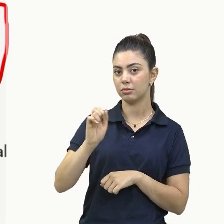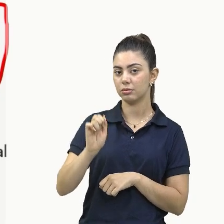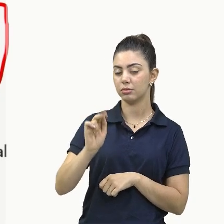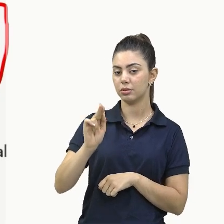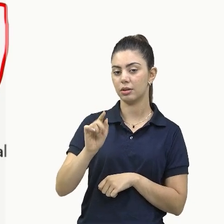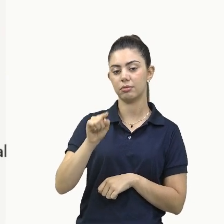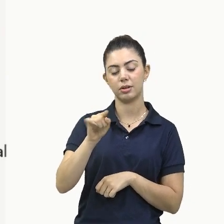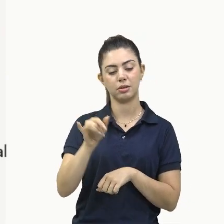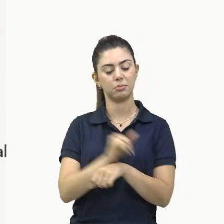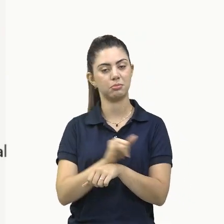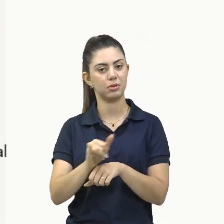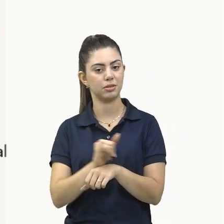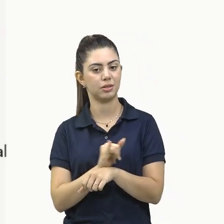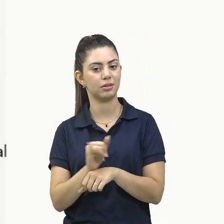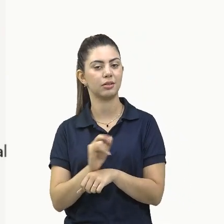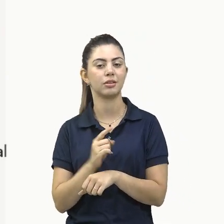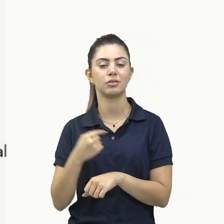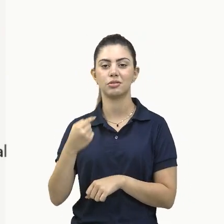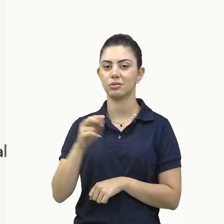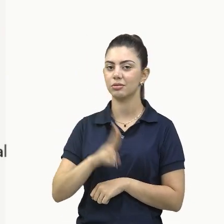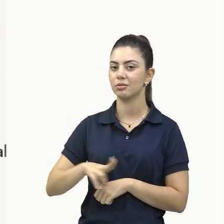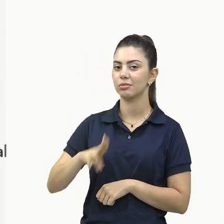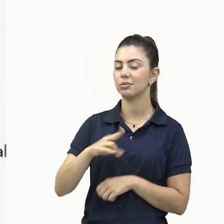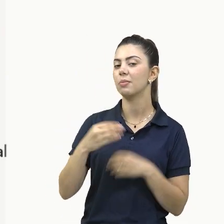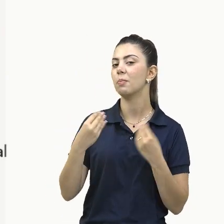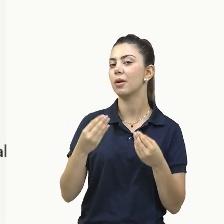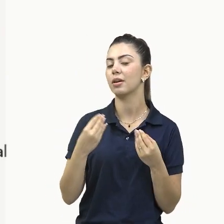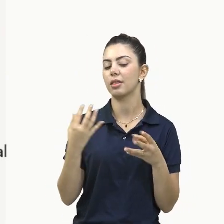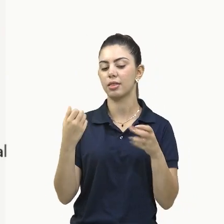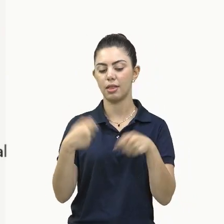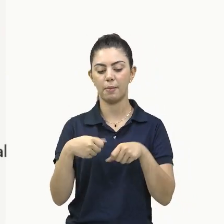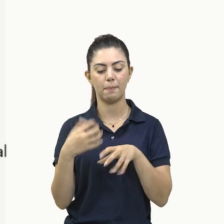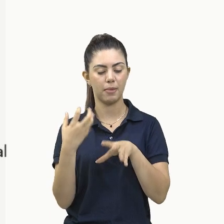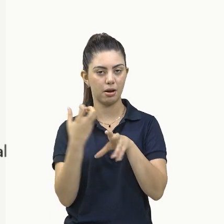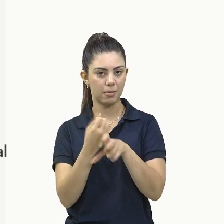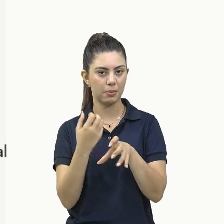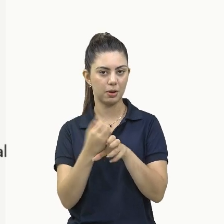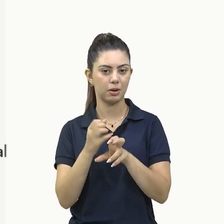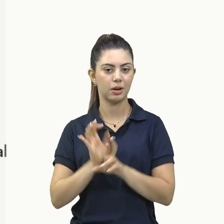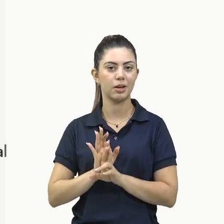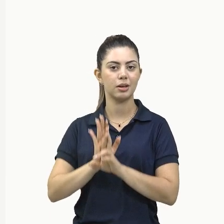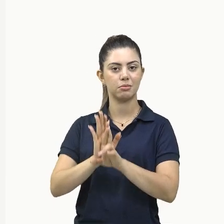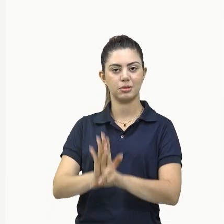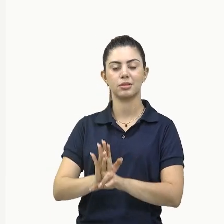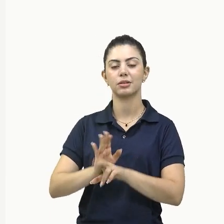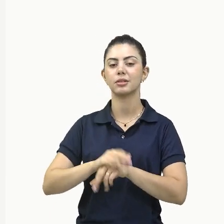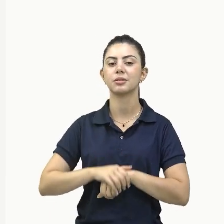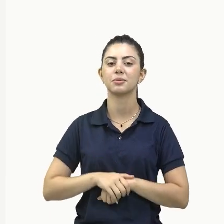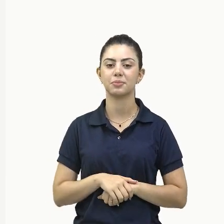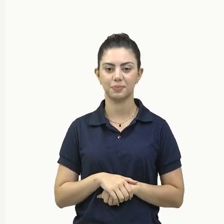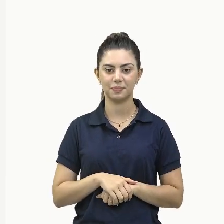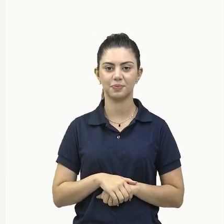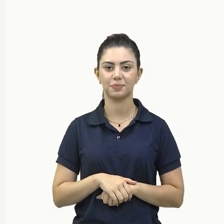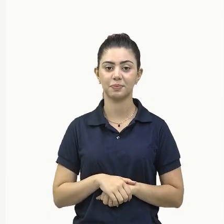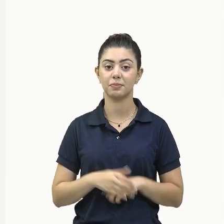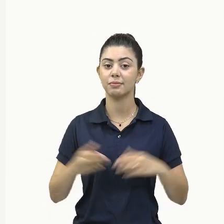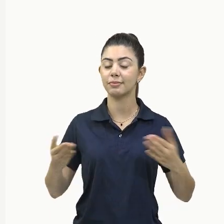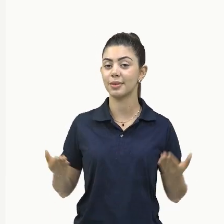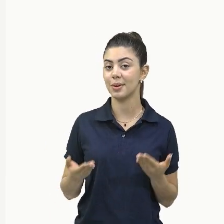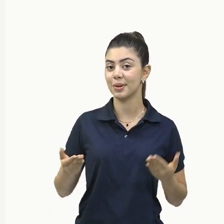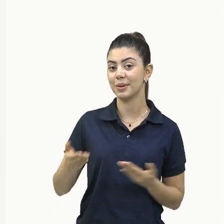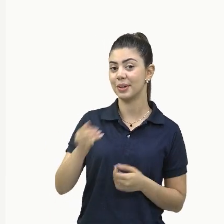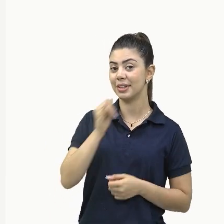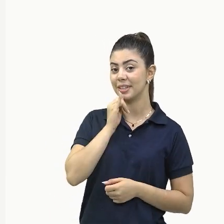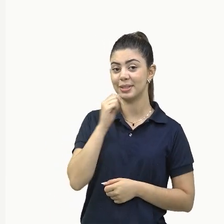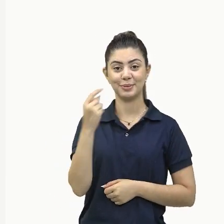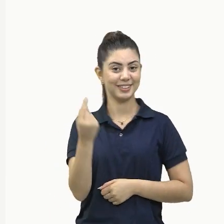ferramenta bastante utilizada para desenvolver e representar esses fenômenos. Então, temos aqui o nosso